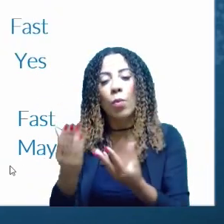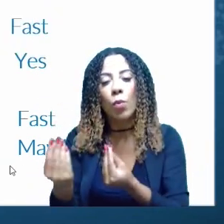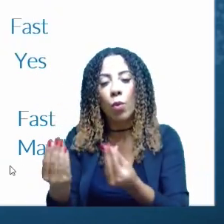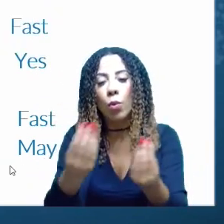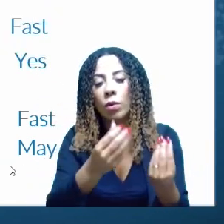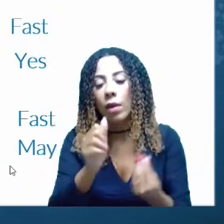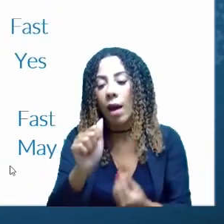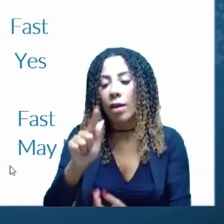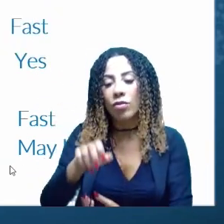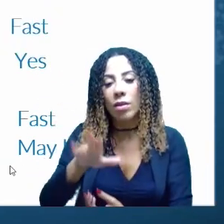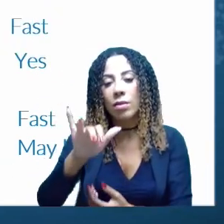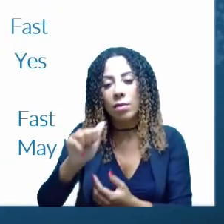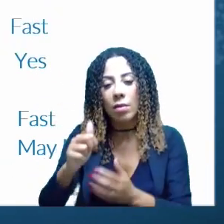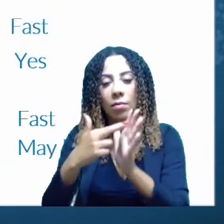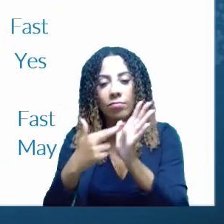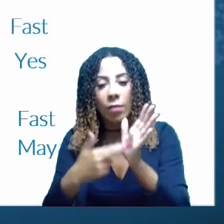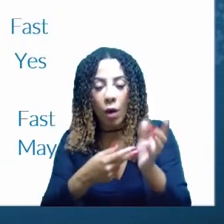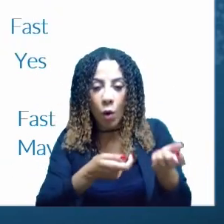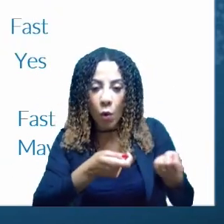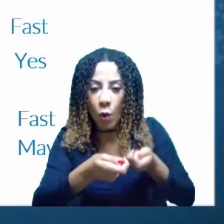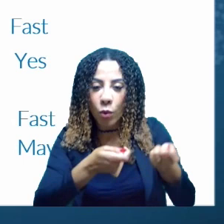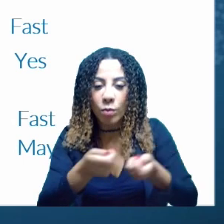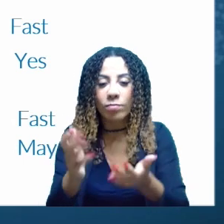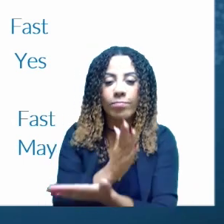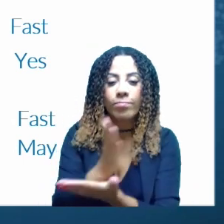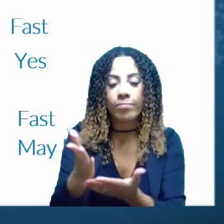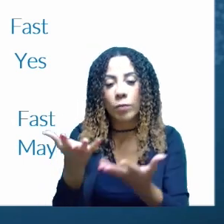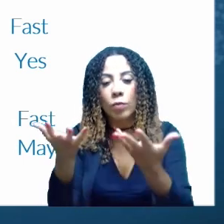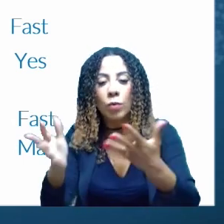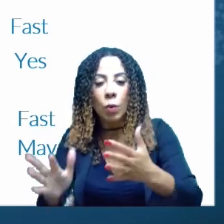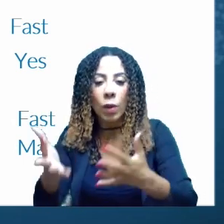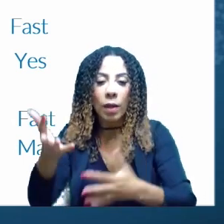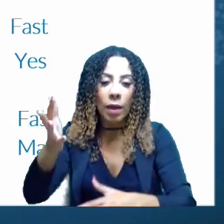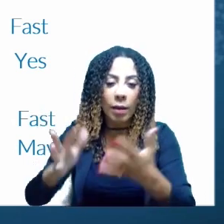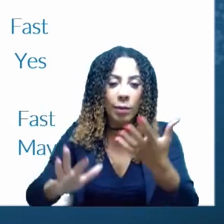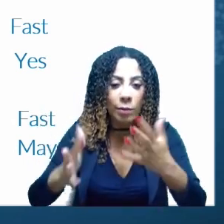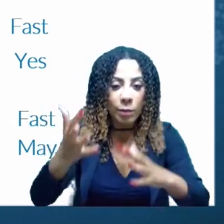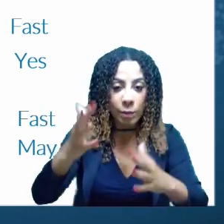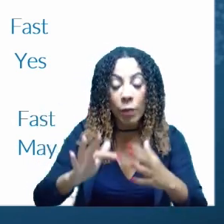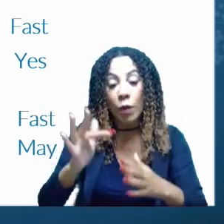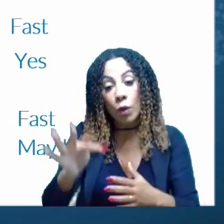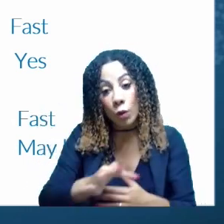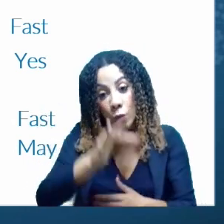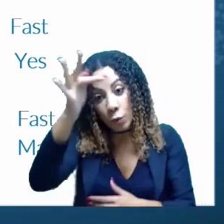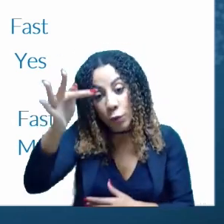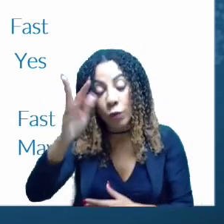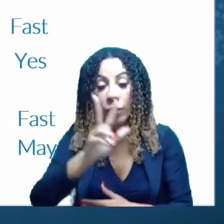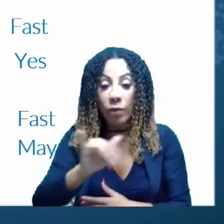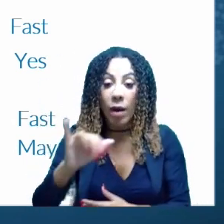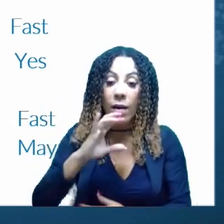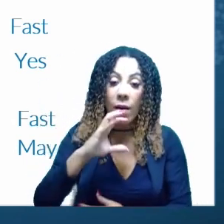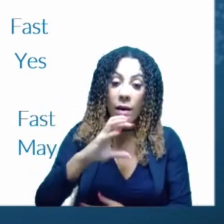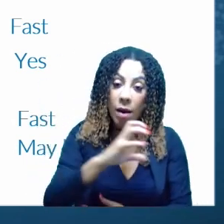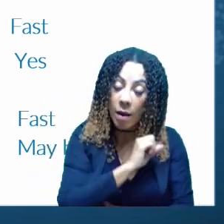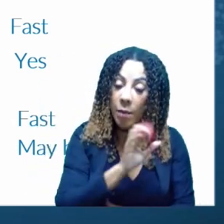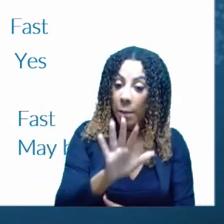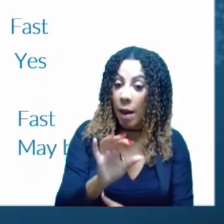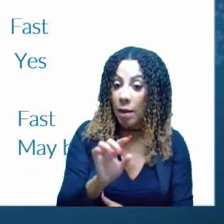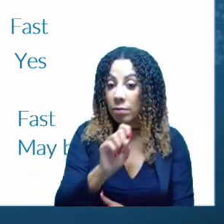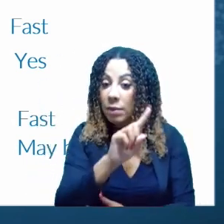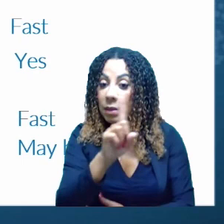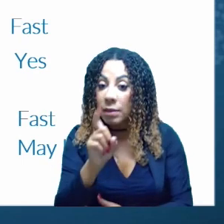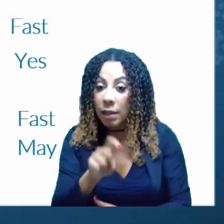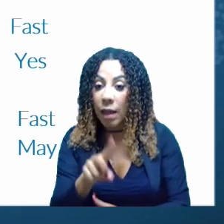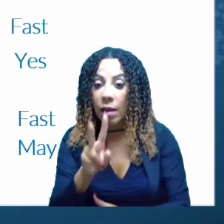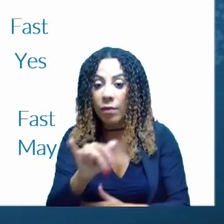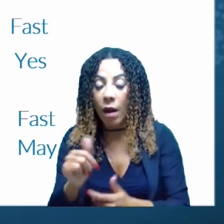estavam tão favoráveis. No futuro, elas continuam a ser rápidas. Será que vão ser equânimes,